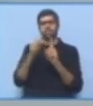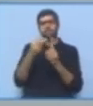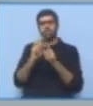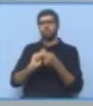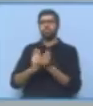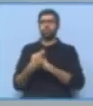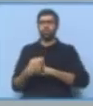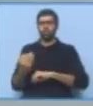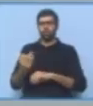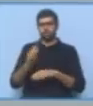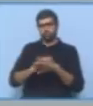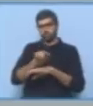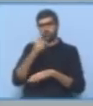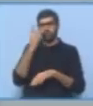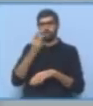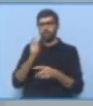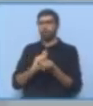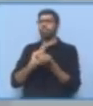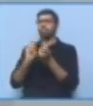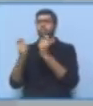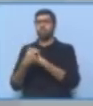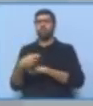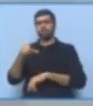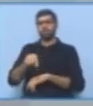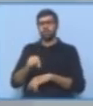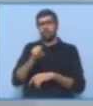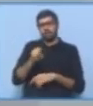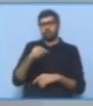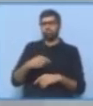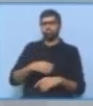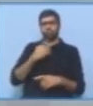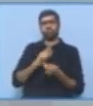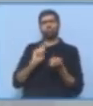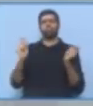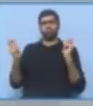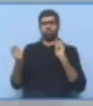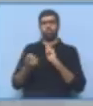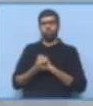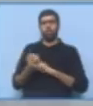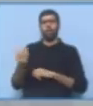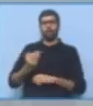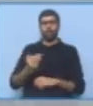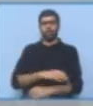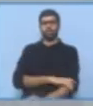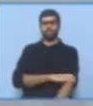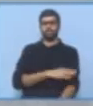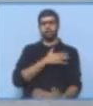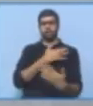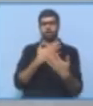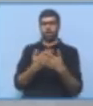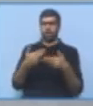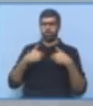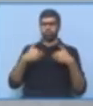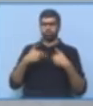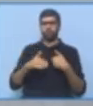E automaticamente a vida vai mudando. E nesse aspecto, sim, mudou muito e tem-me ajudado